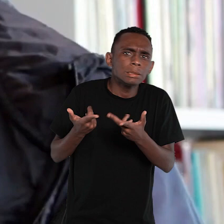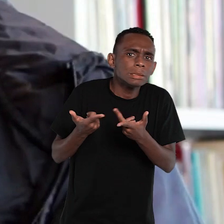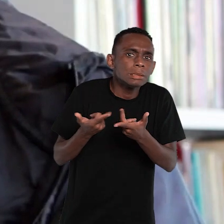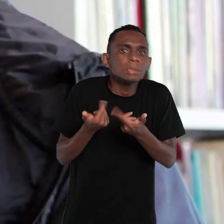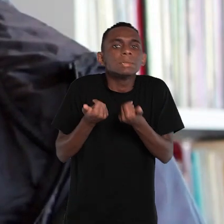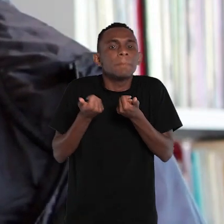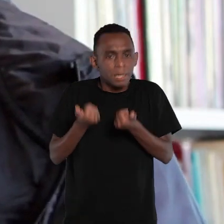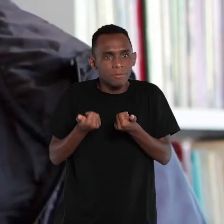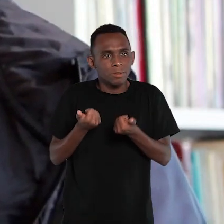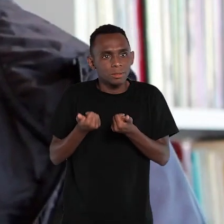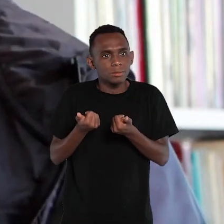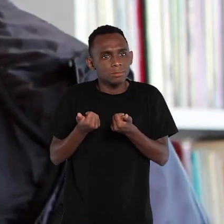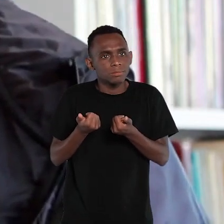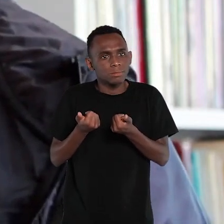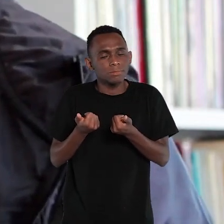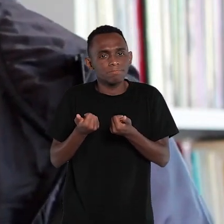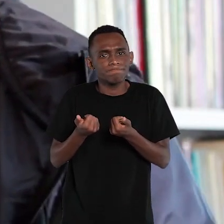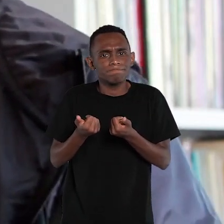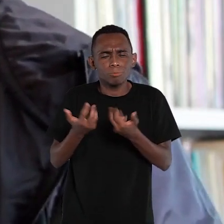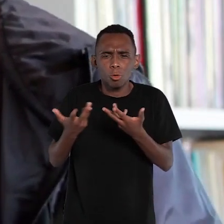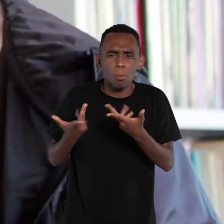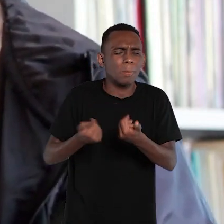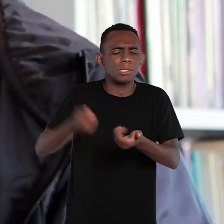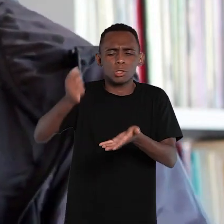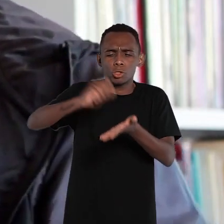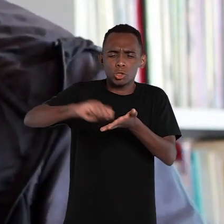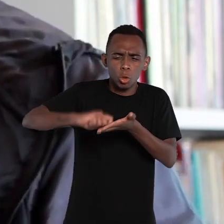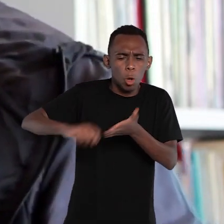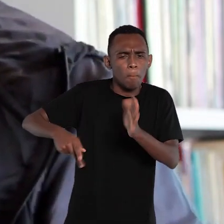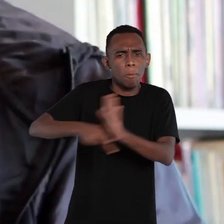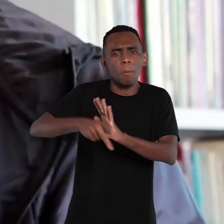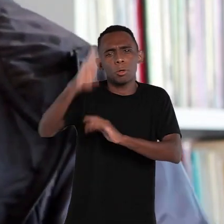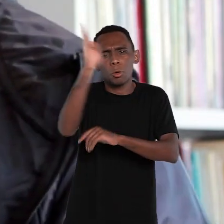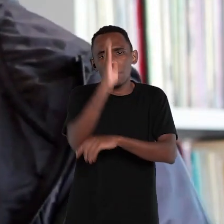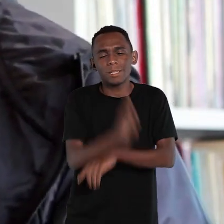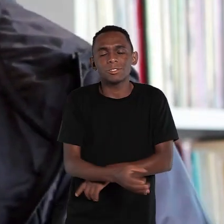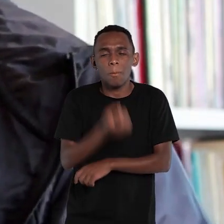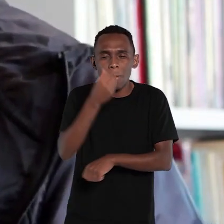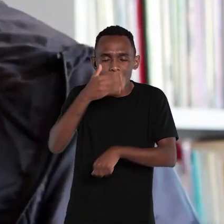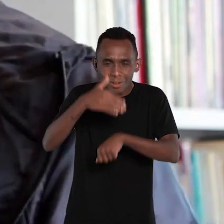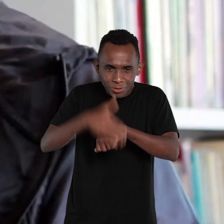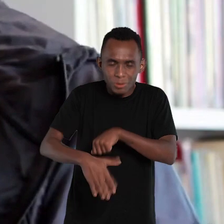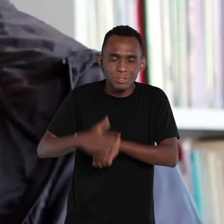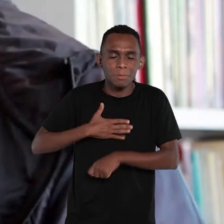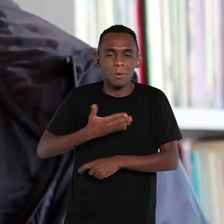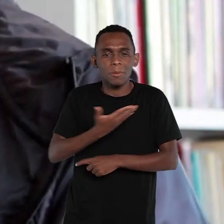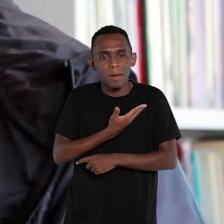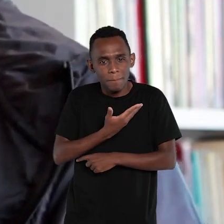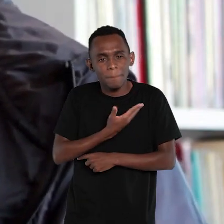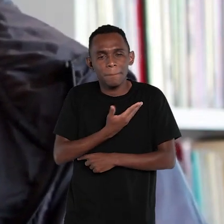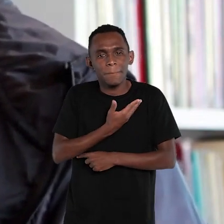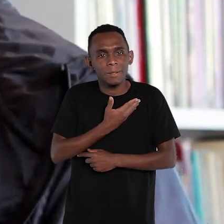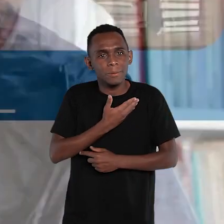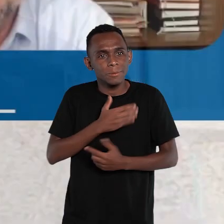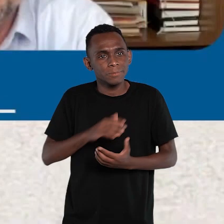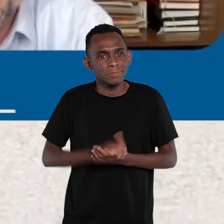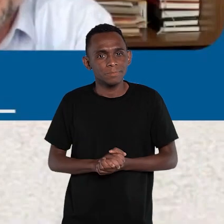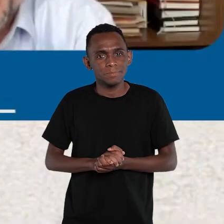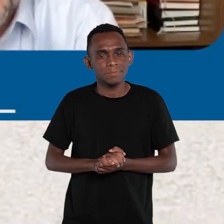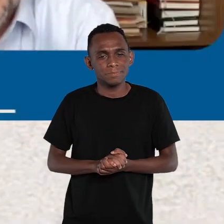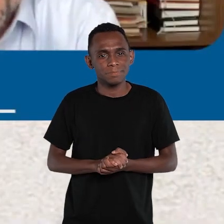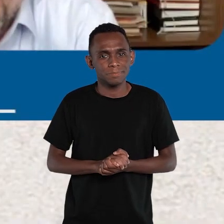grandes não, porque ele não é tão grande, mas um grande escritor brasileiro. Muito boa noite, meu querido amigo Marçal